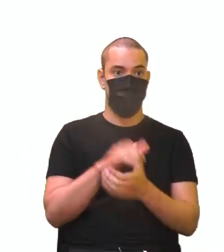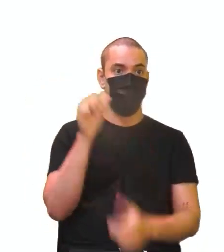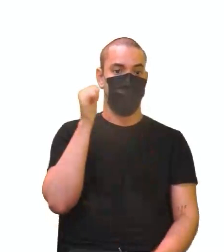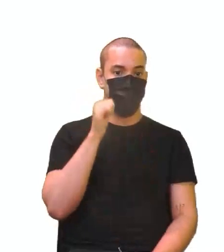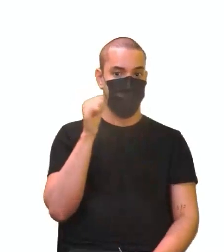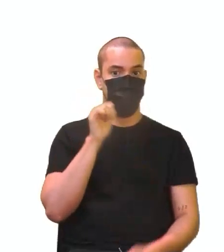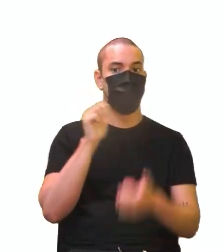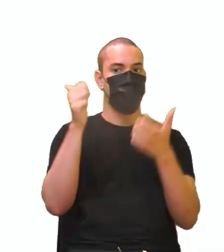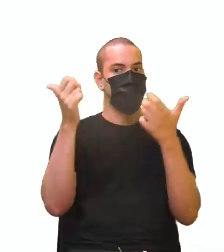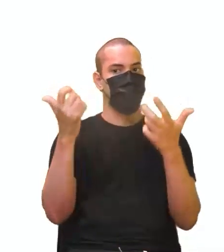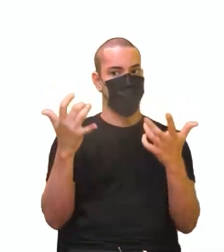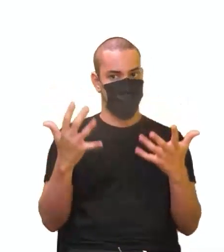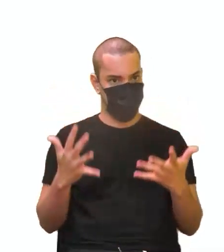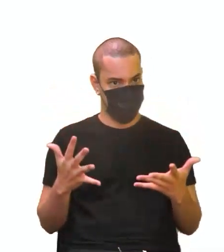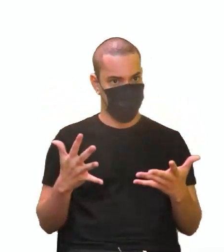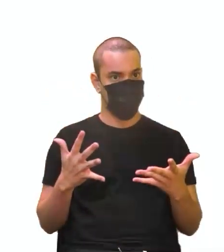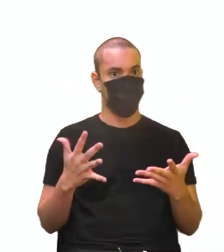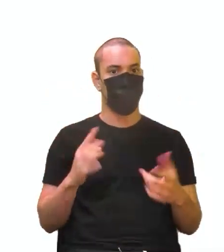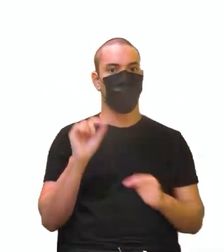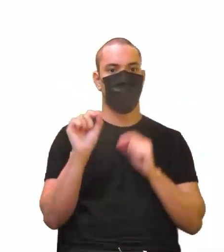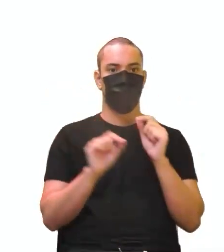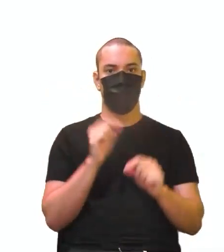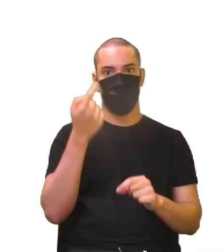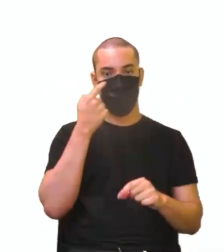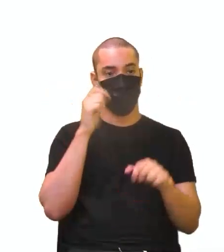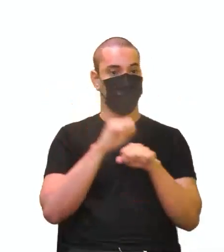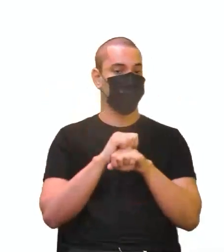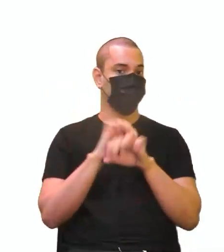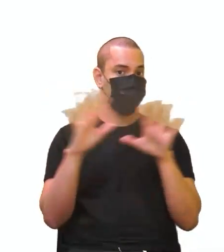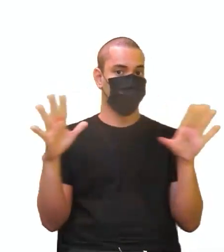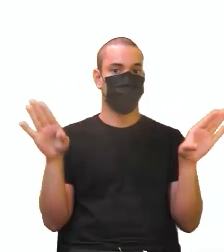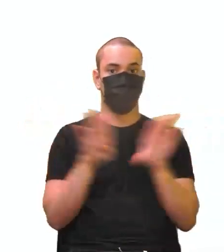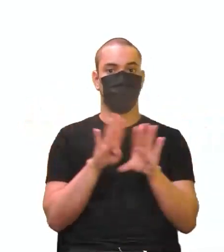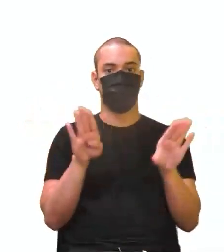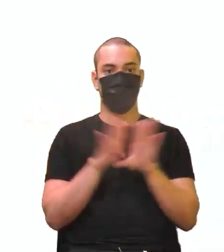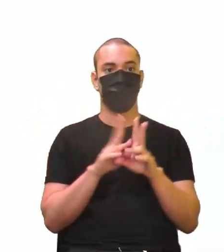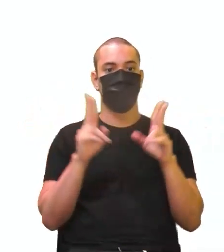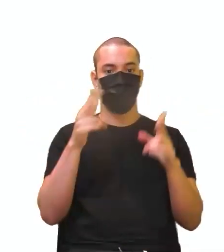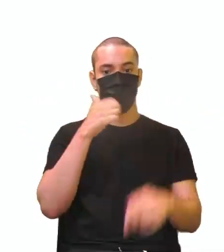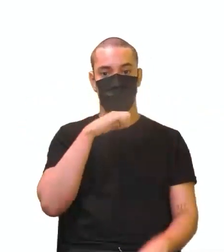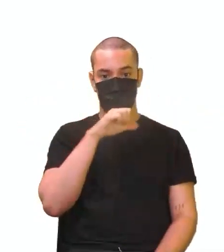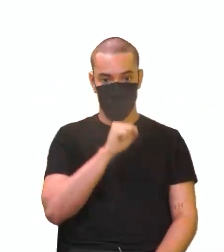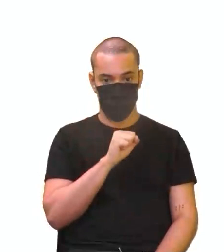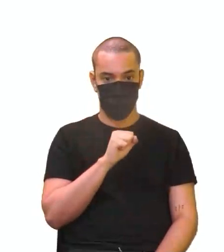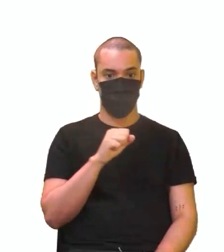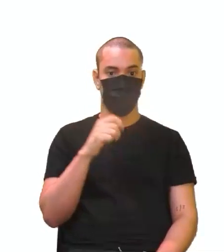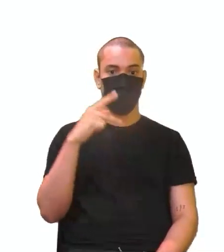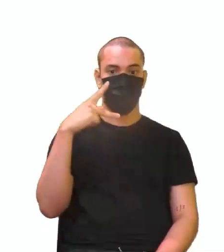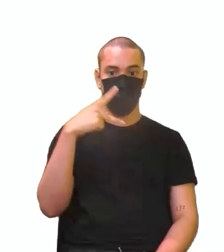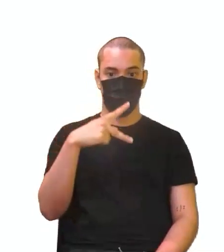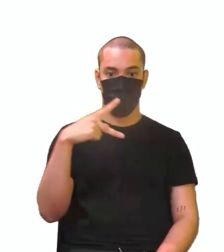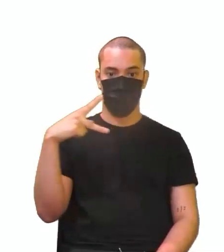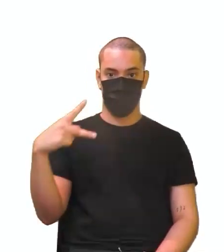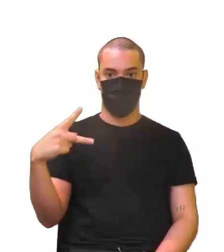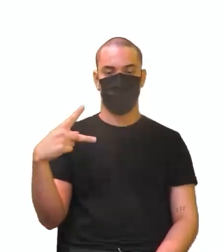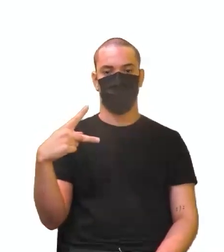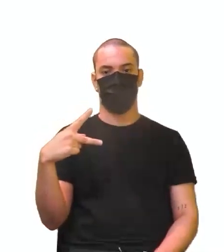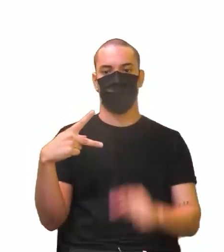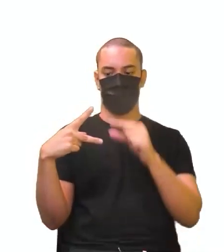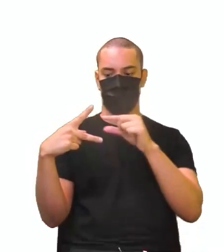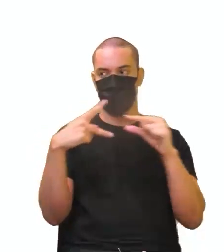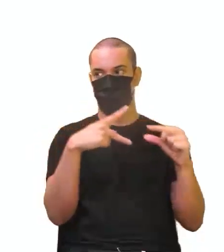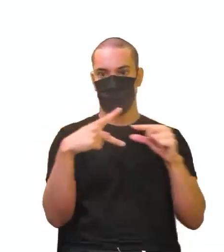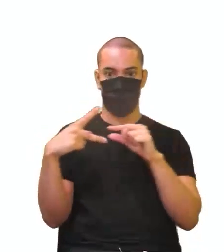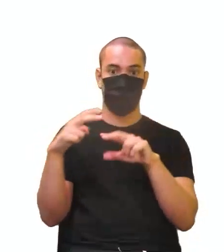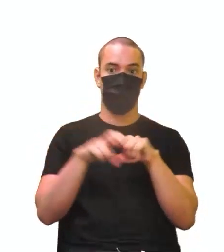a questão está dizendo, ela casou com uma mulher de olhos claros, também como a mãe dele, Pzinho, Pzinho, tá? E aí